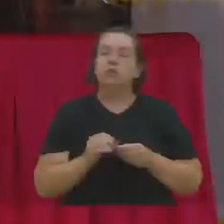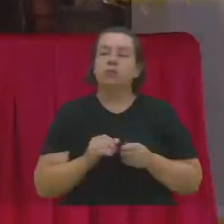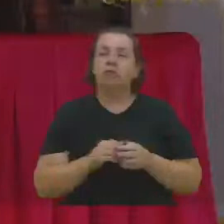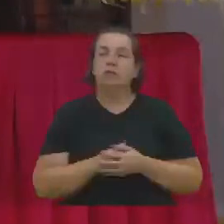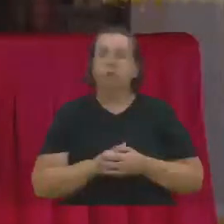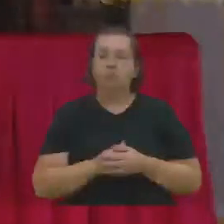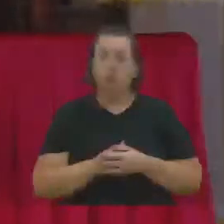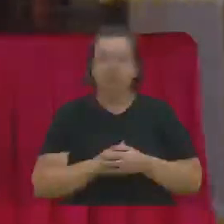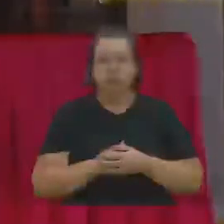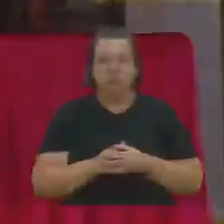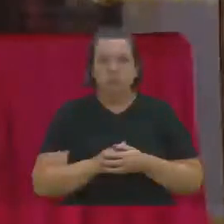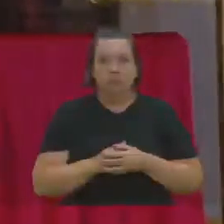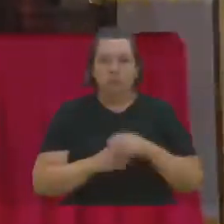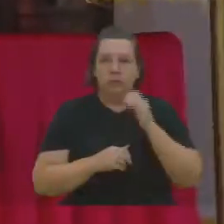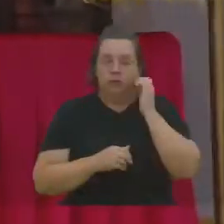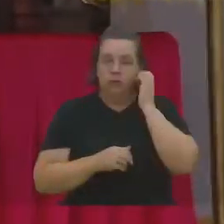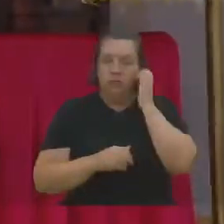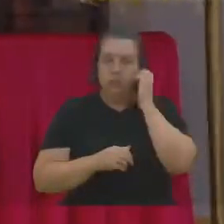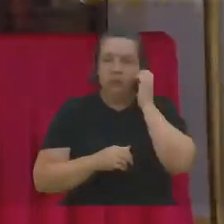Era trevas,